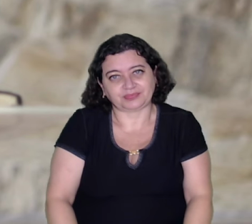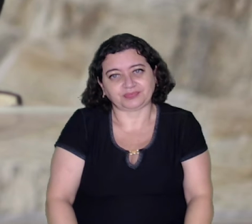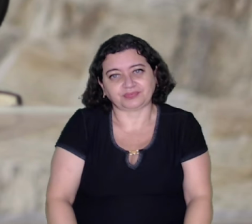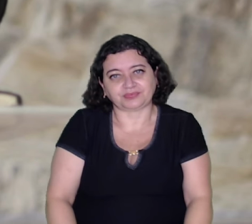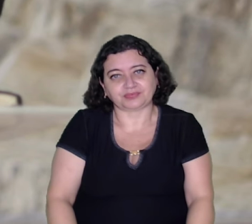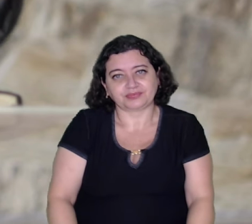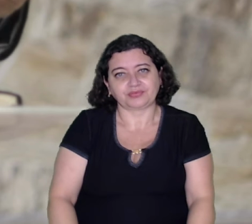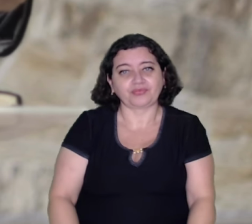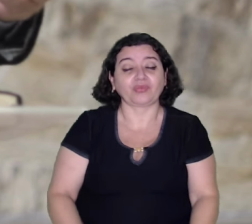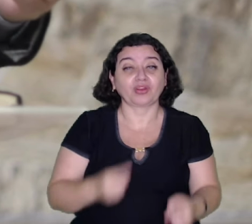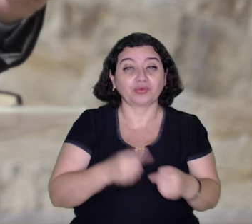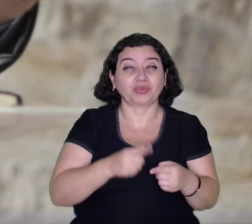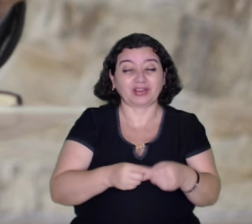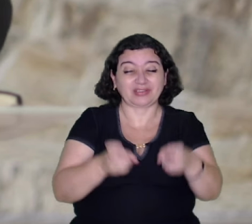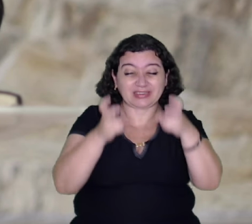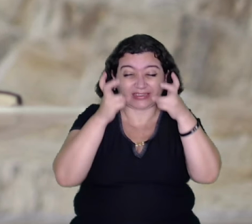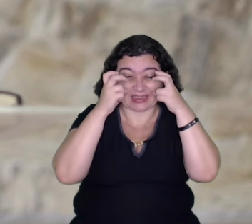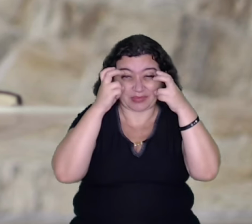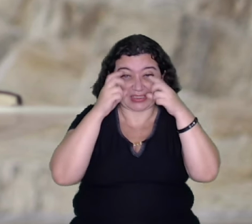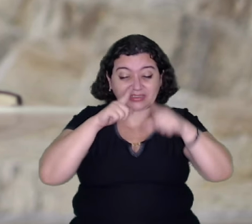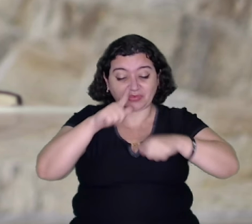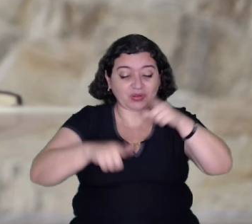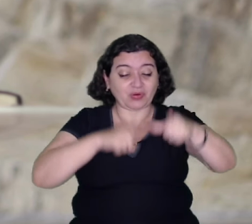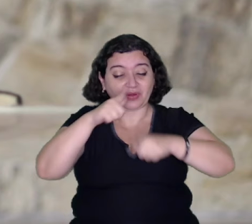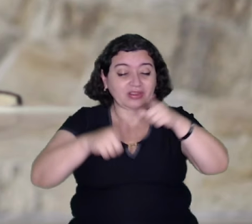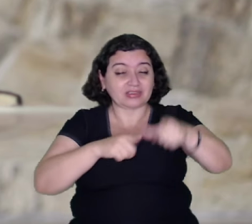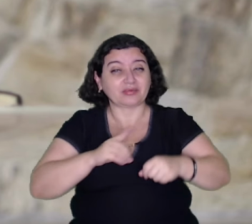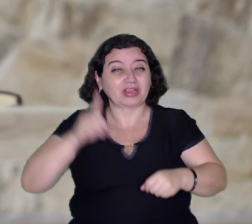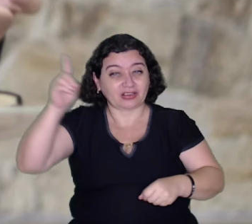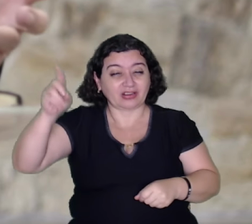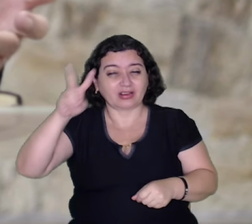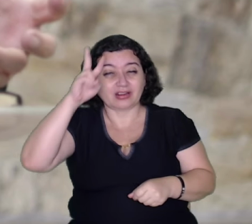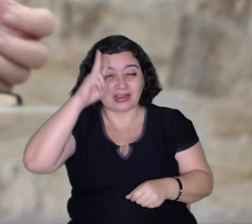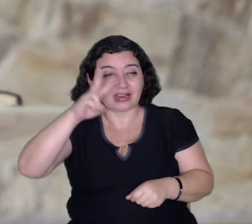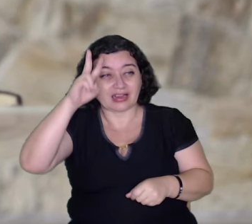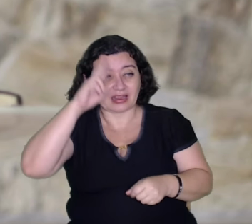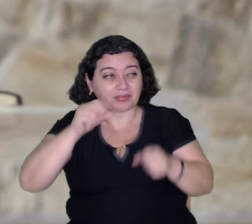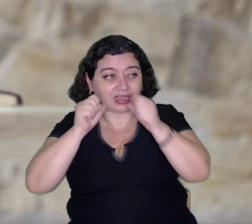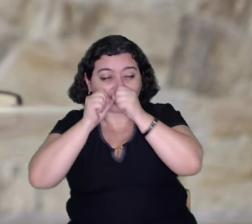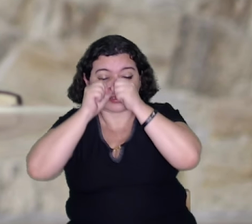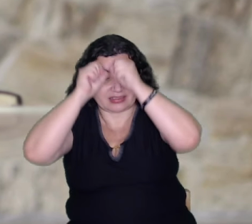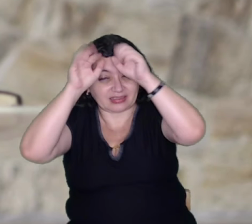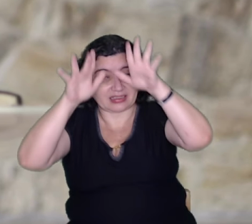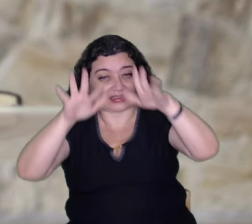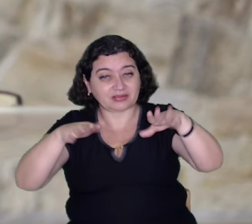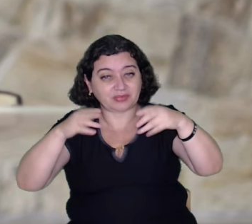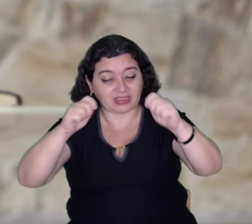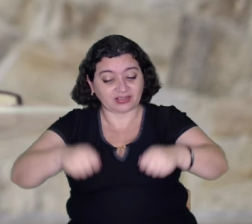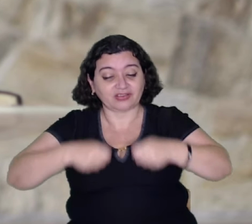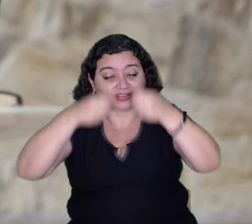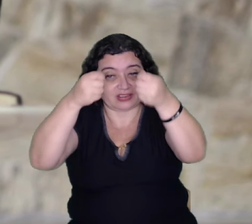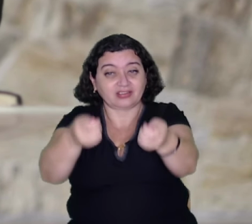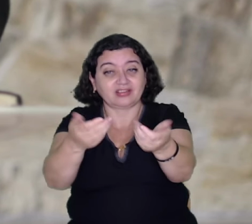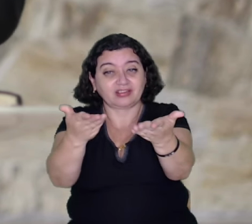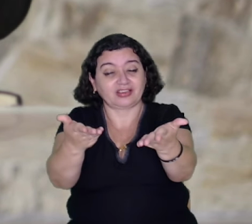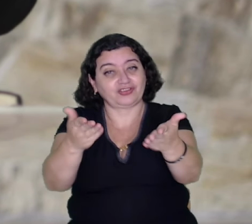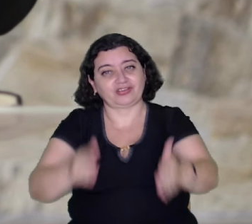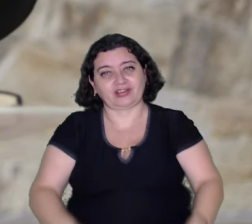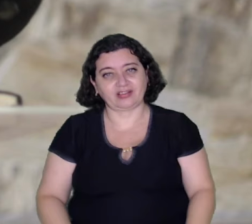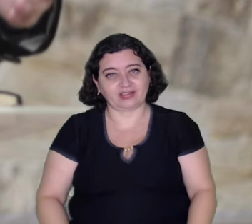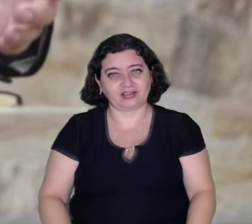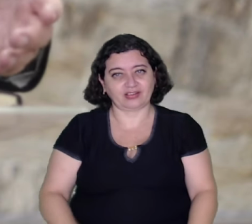Por você perceber o agir dele. Por você lembrar das bênçãos que ele te dá. Por você